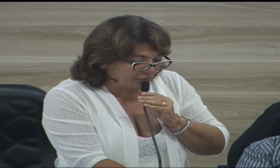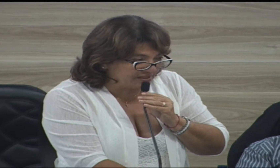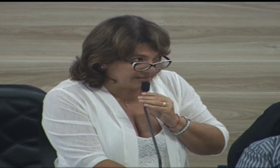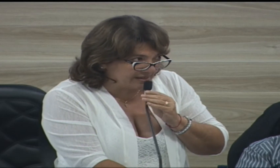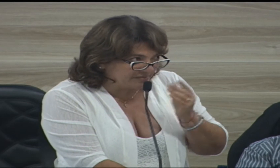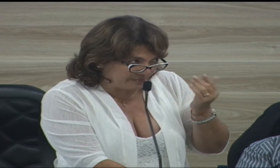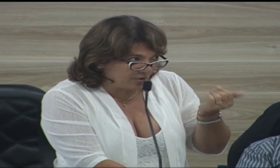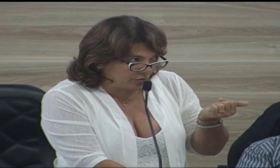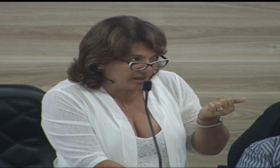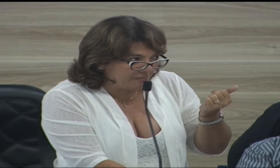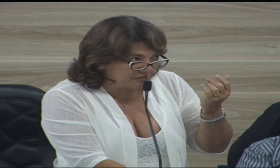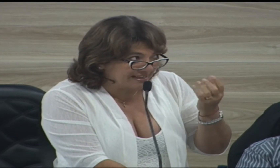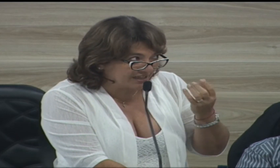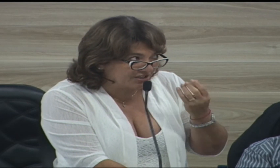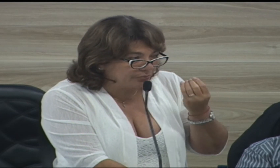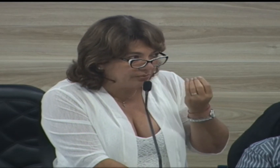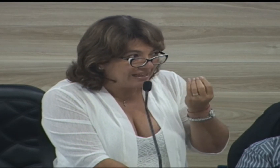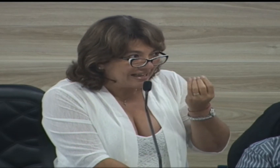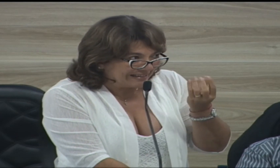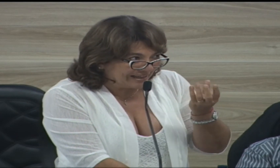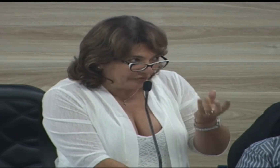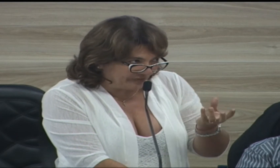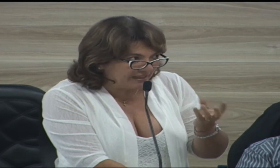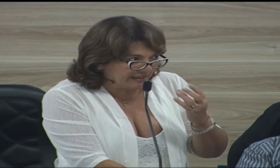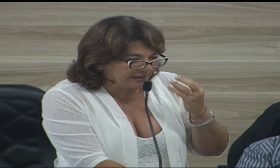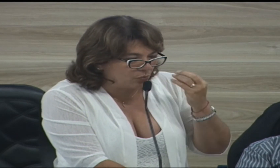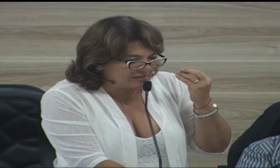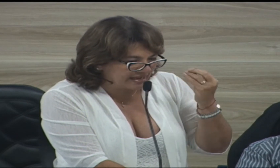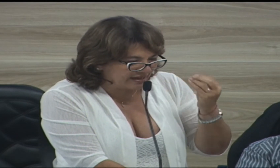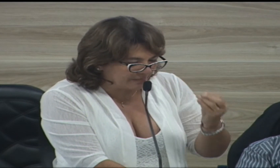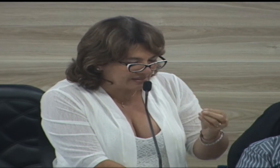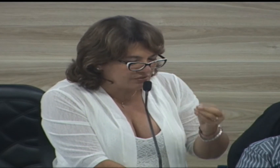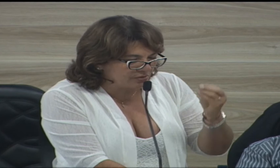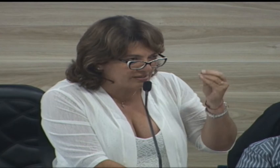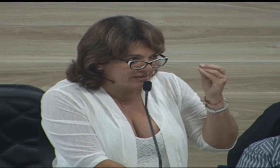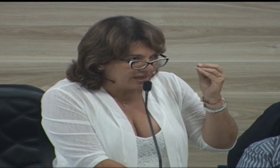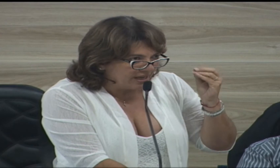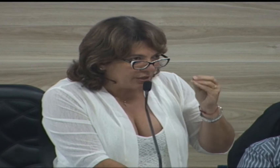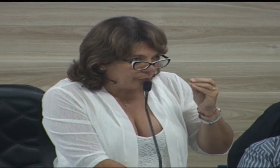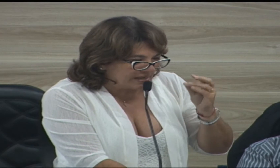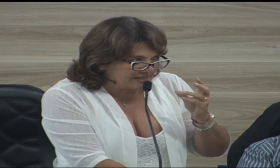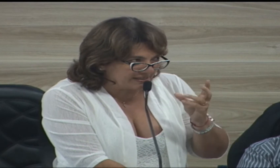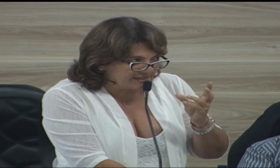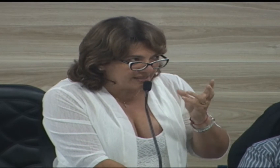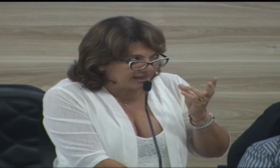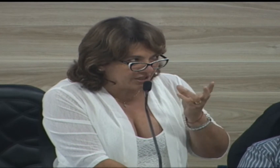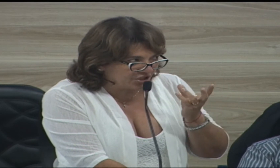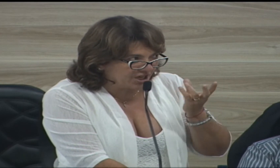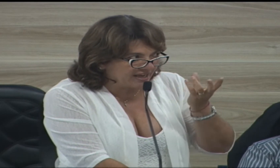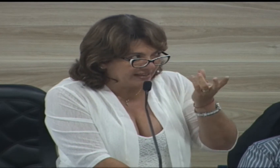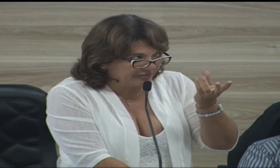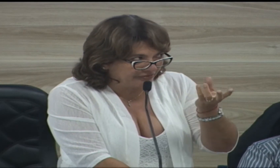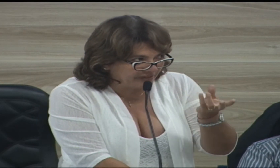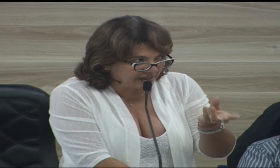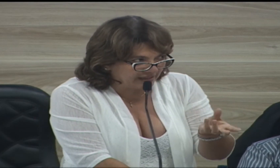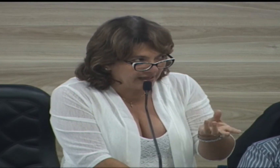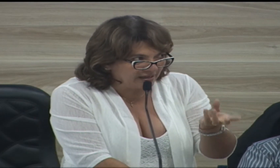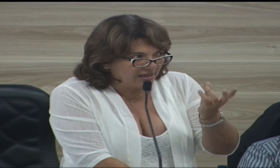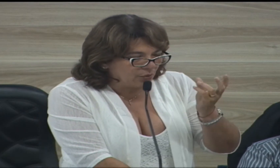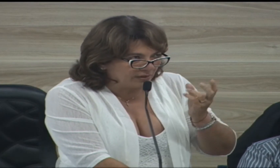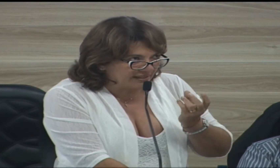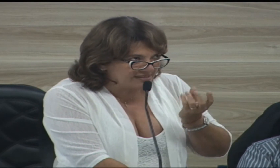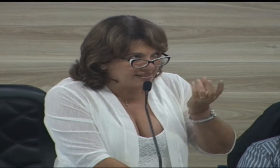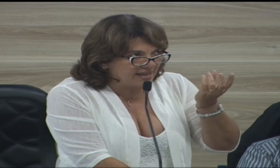requerimento dos exames bioquímicos da questão da fila, de algumas reclamações que o paciente, assim, ele chega na